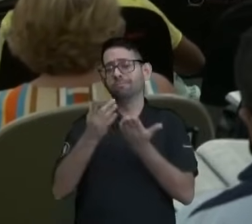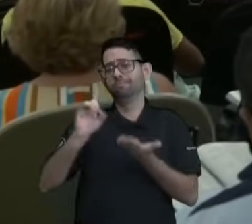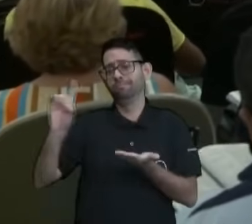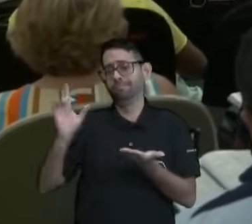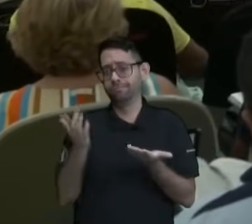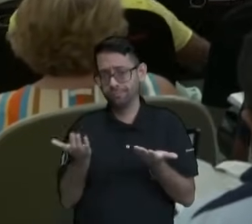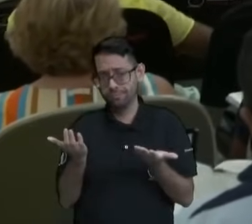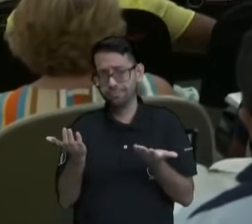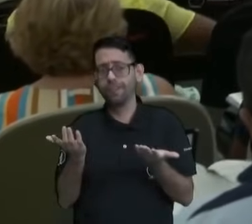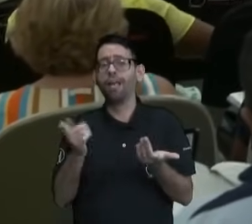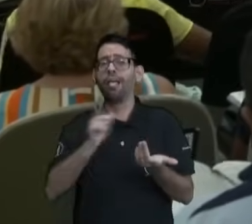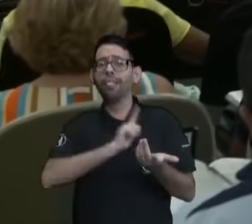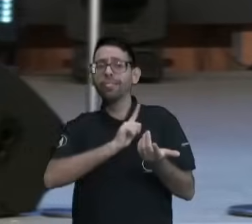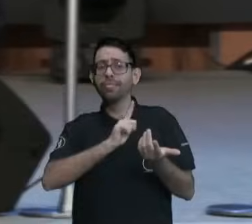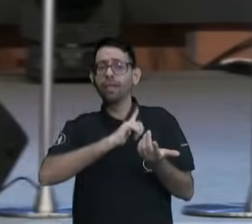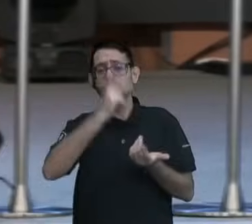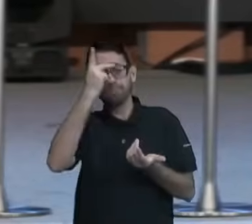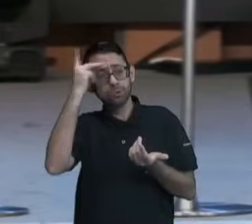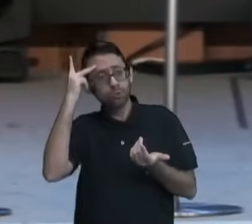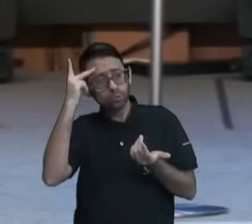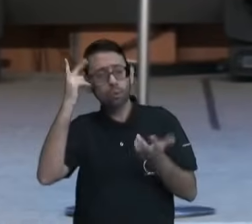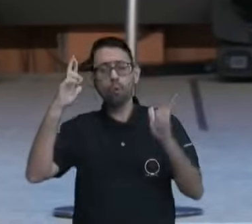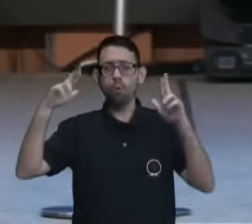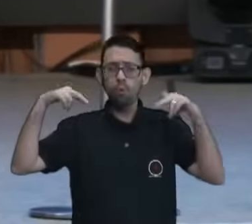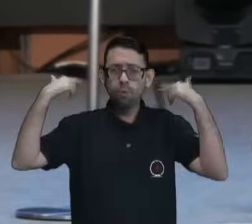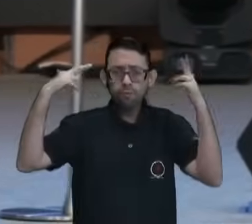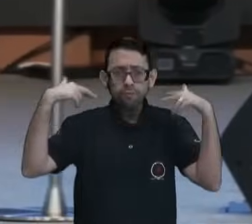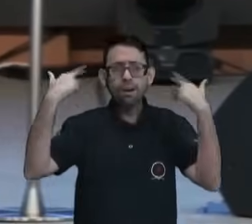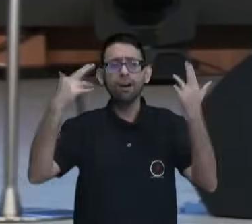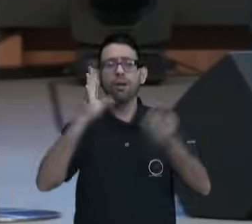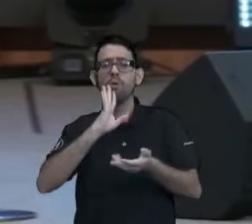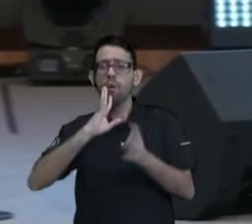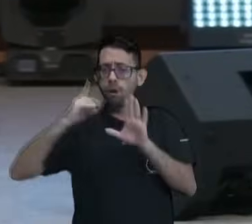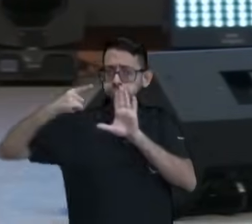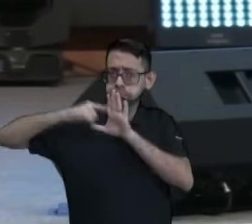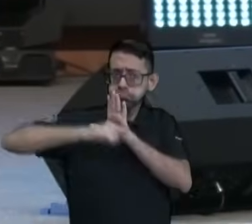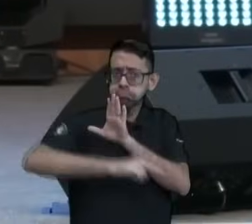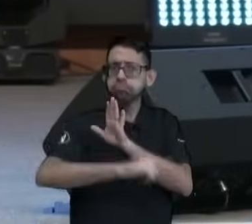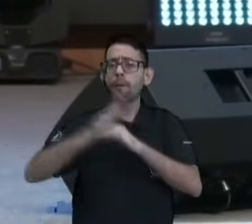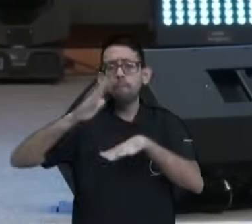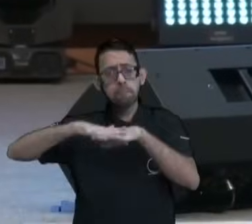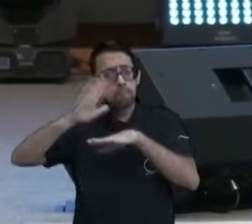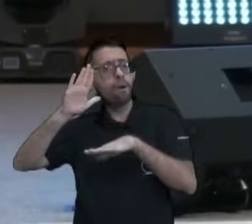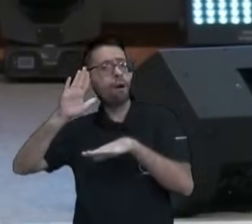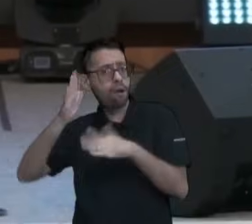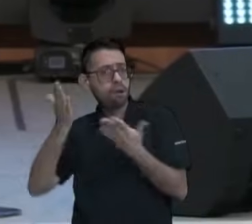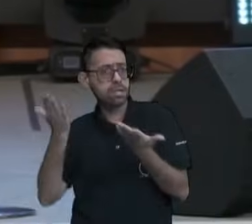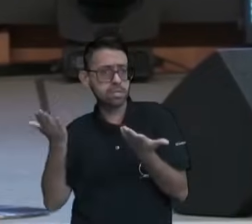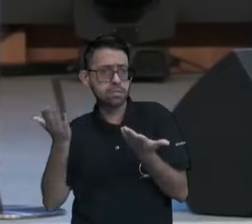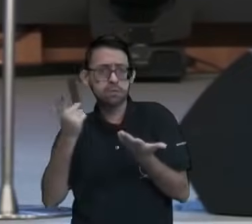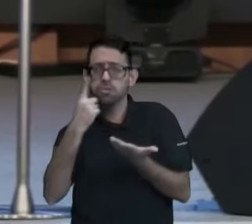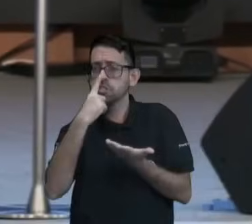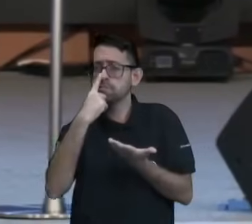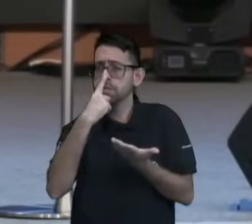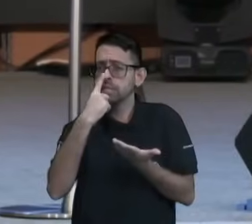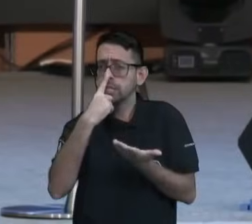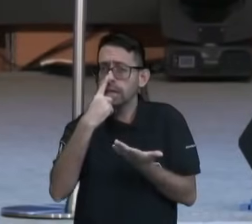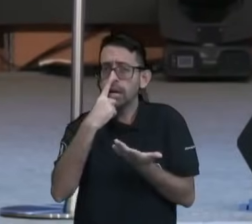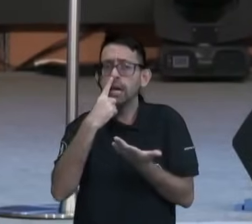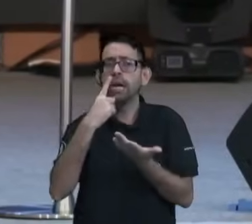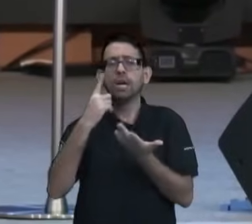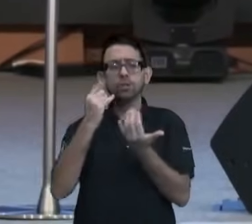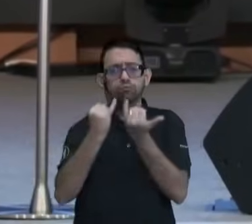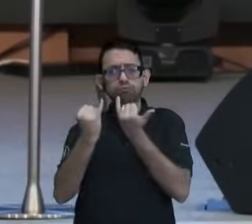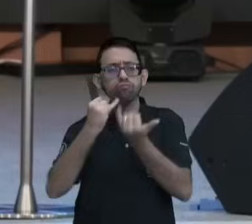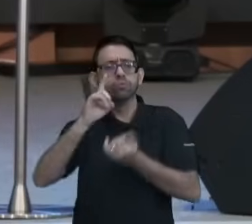tem até mais profundidade do que eu sim tem mais intimid com Deus do eu eu creio